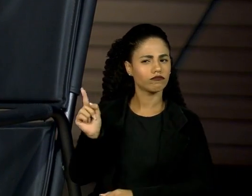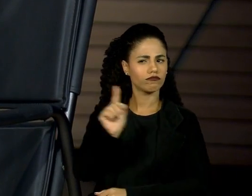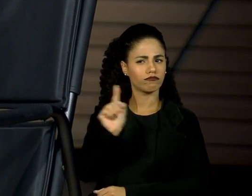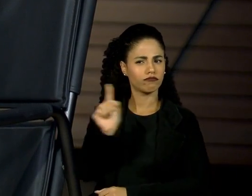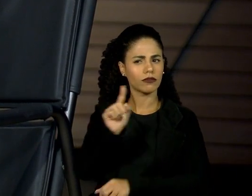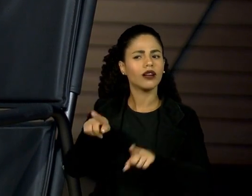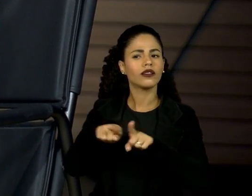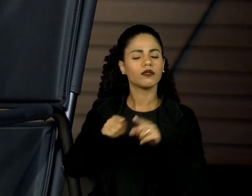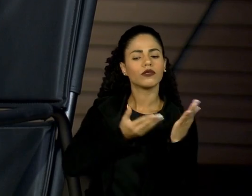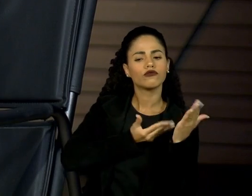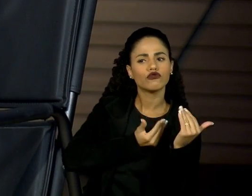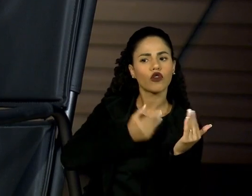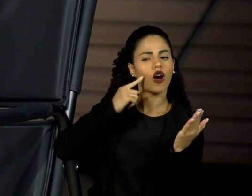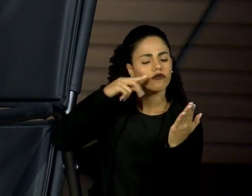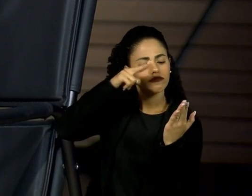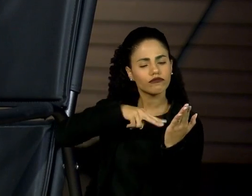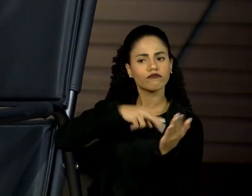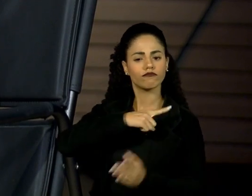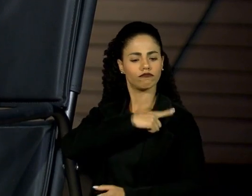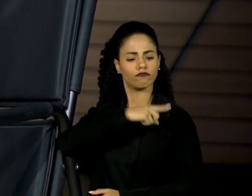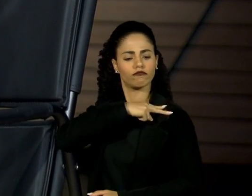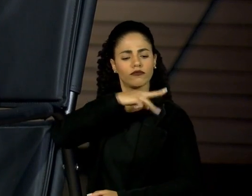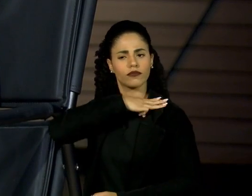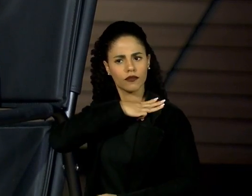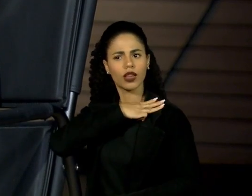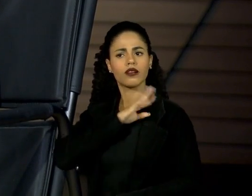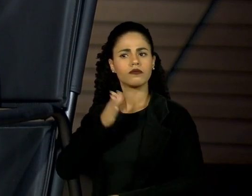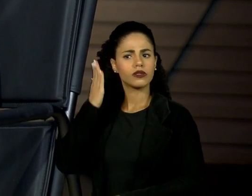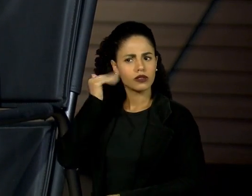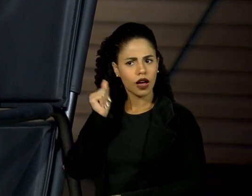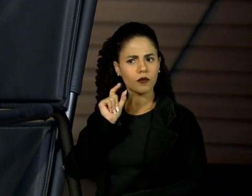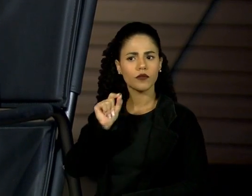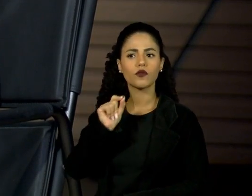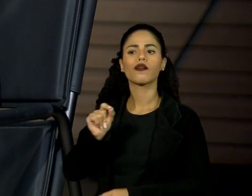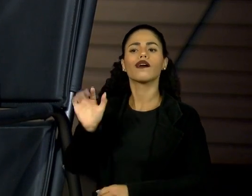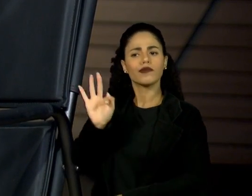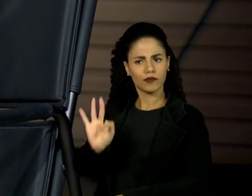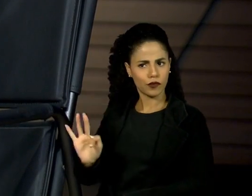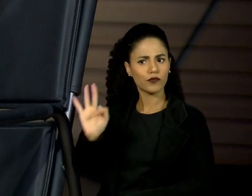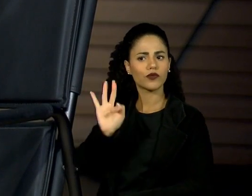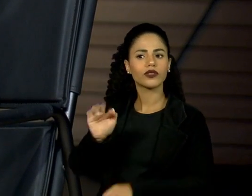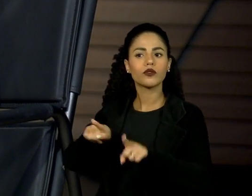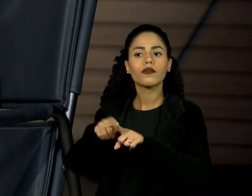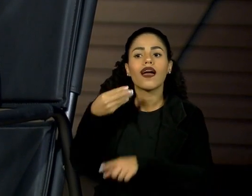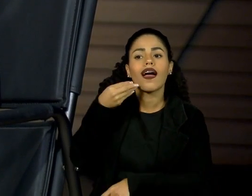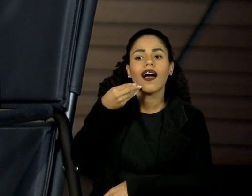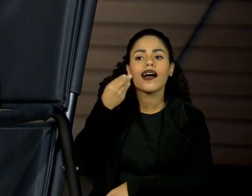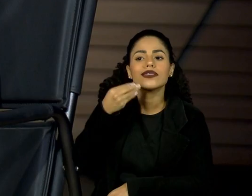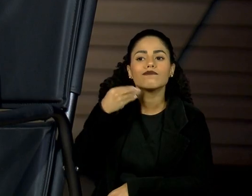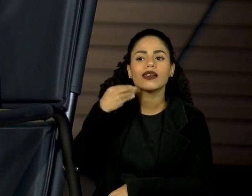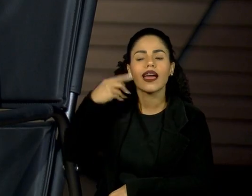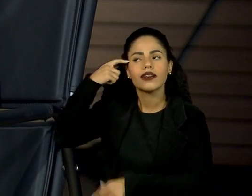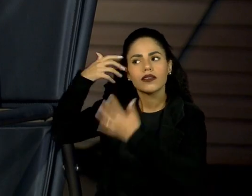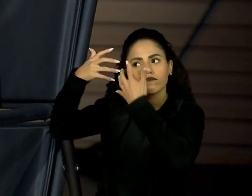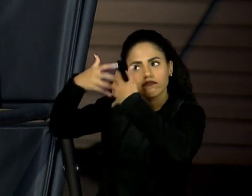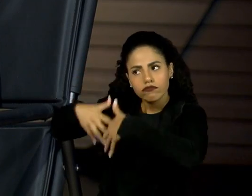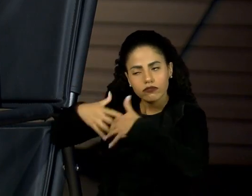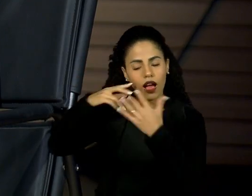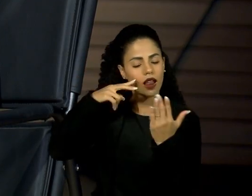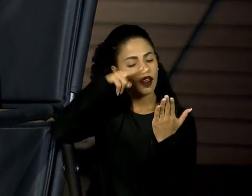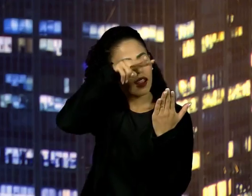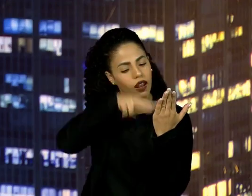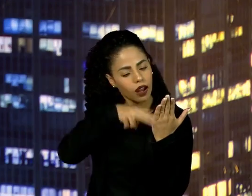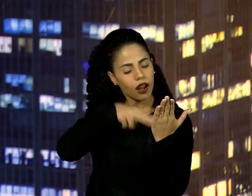mesmo para os jovens leitores, eu digo no ensino médio, no ensino fundamental, mesmo na faculdade, é a experiência da mediação da leitura, né?